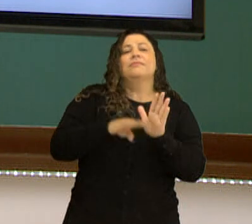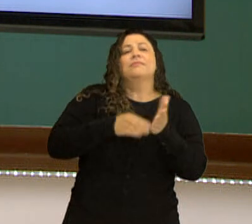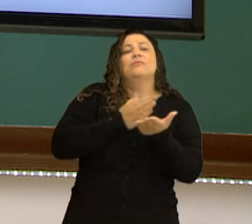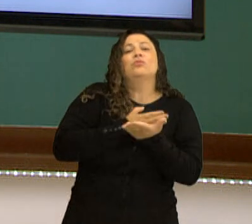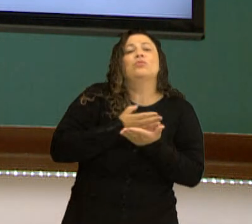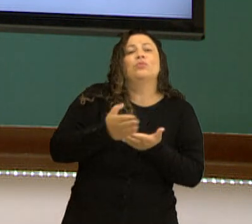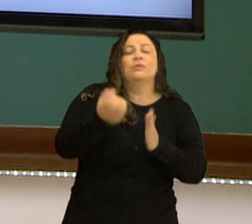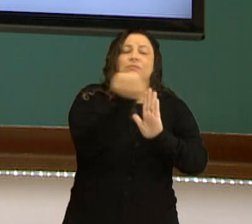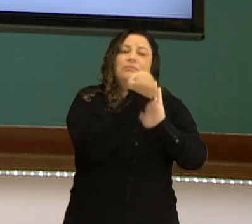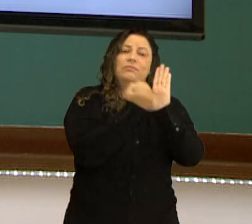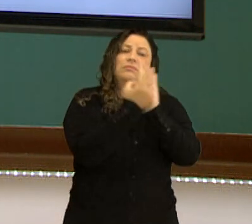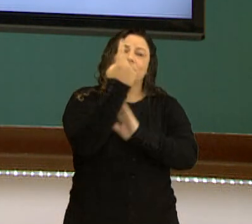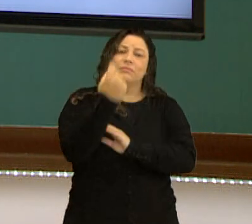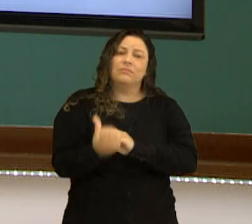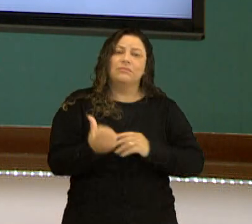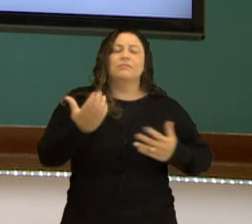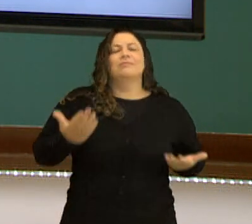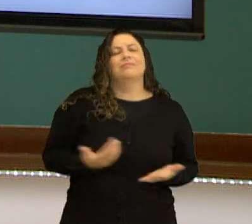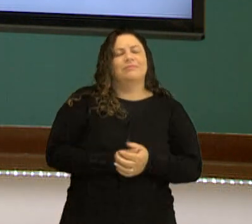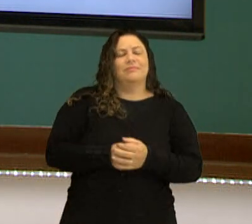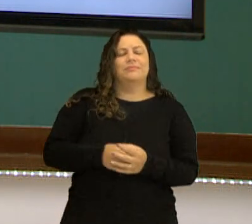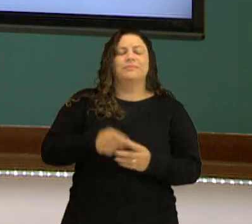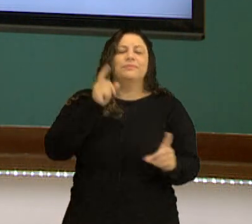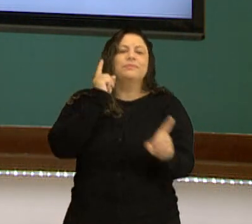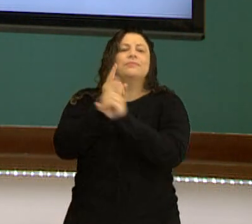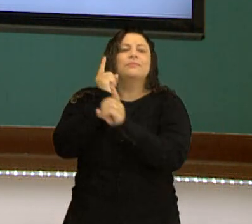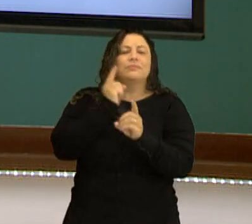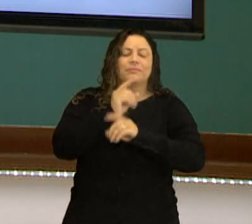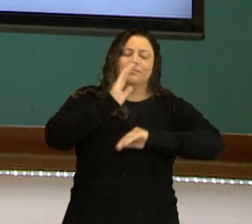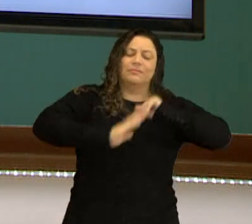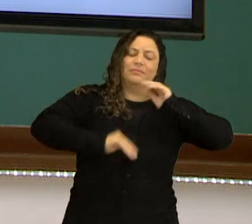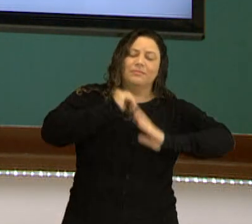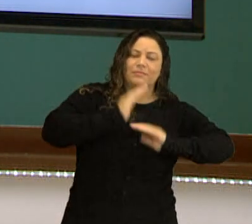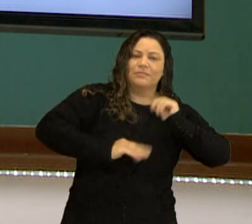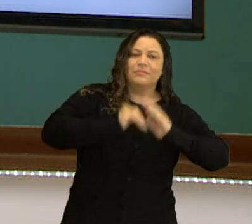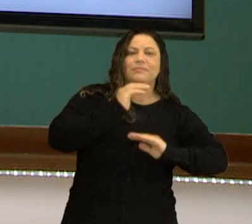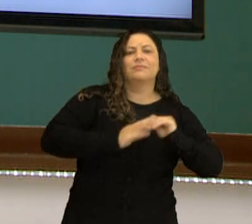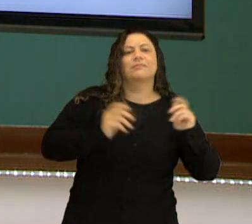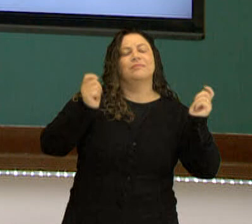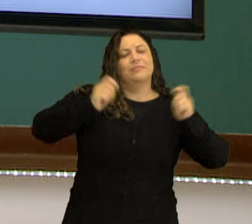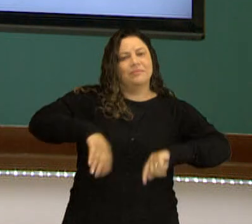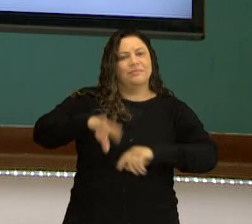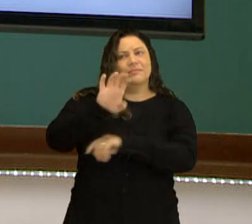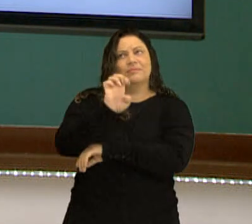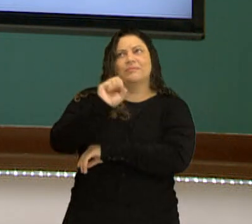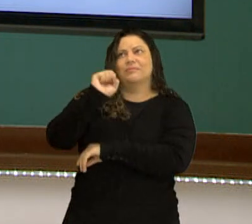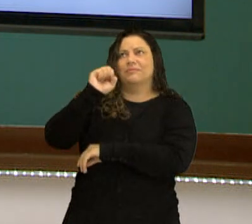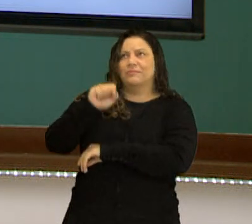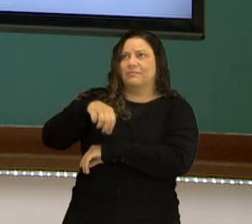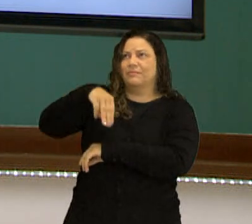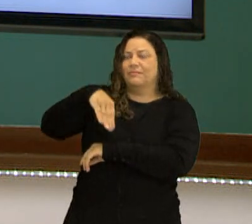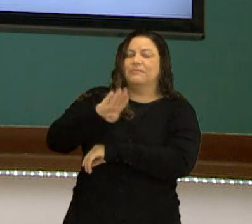nós encontramos práticas de escambo, né, acontecendo quando a gente faz uma troca, né,